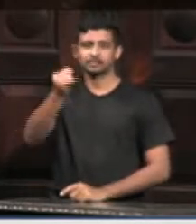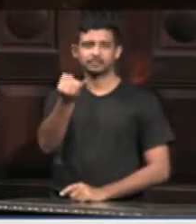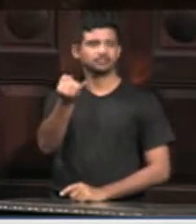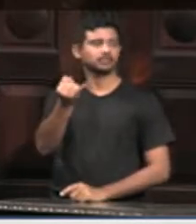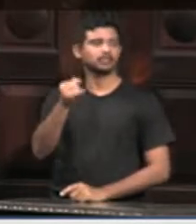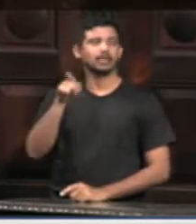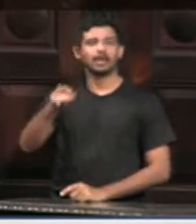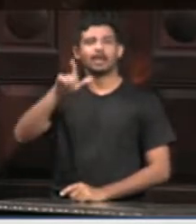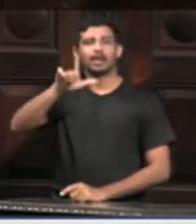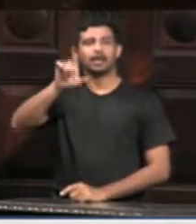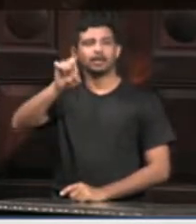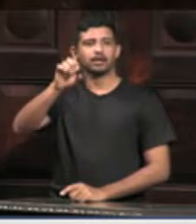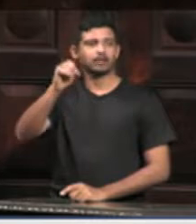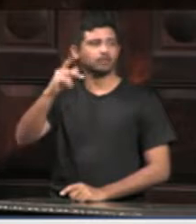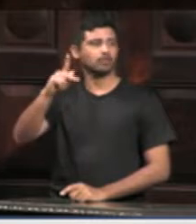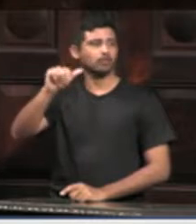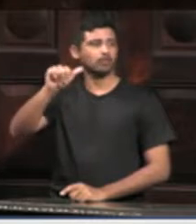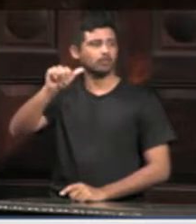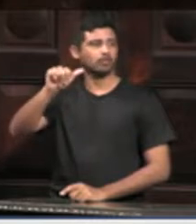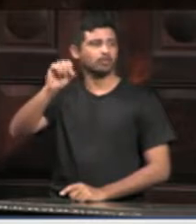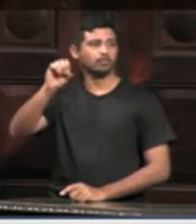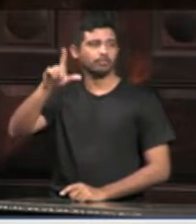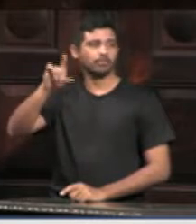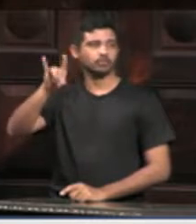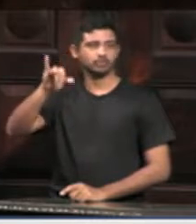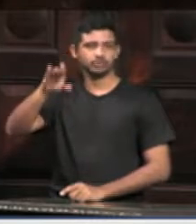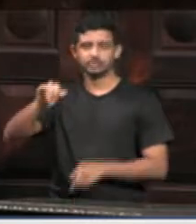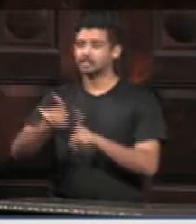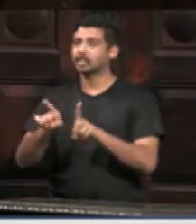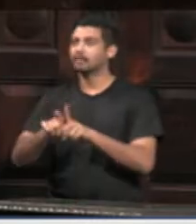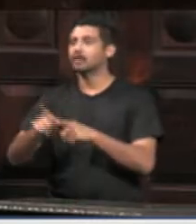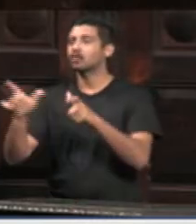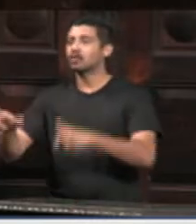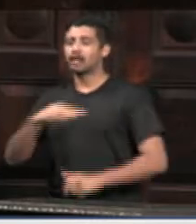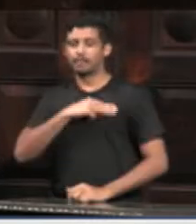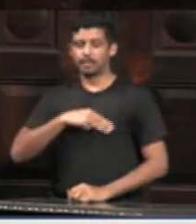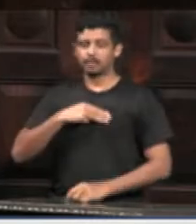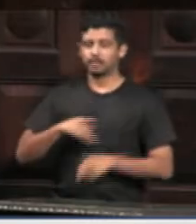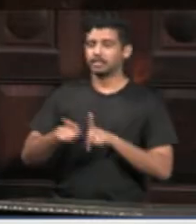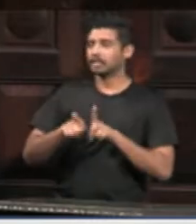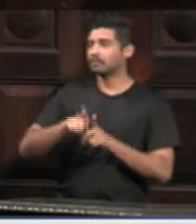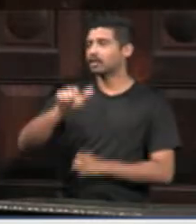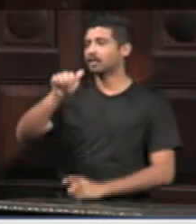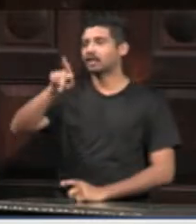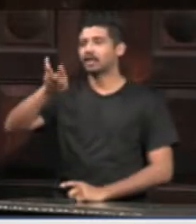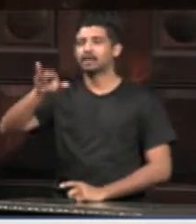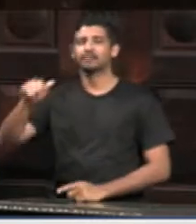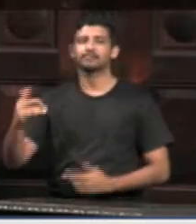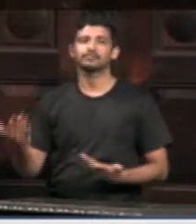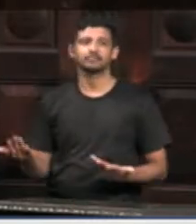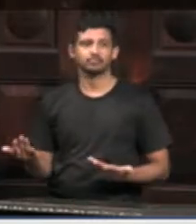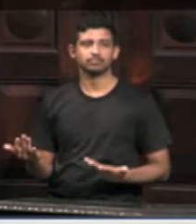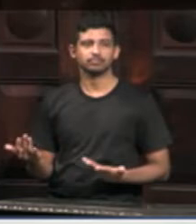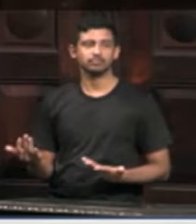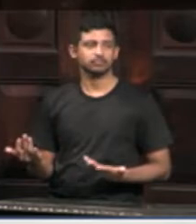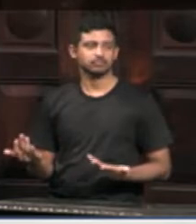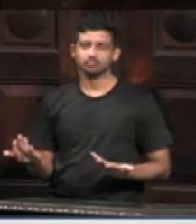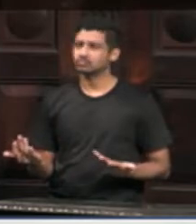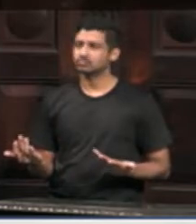da Leopoldina, de Madureira, da Gávea? Os 2 últimos